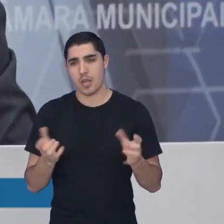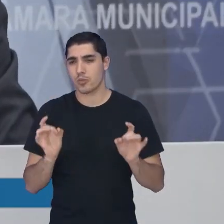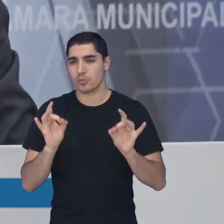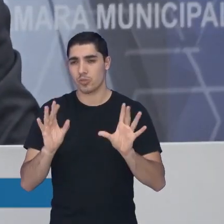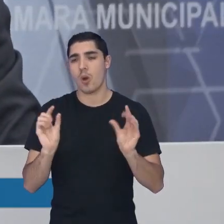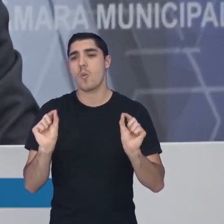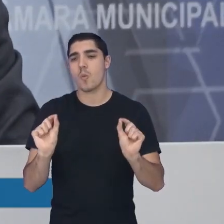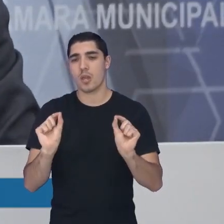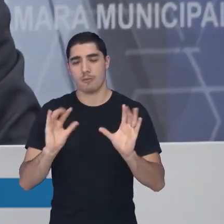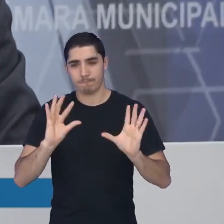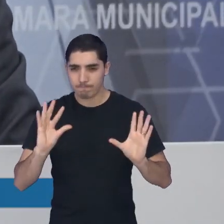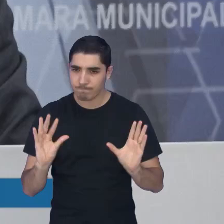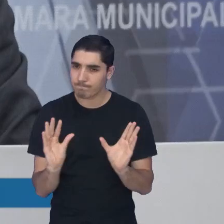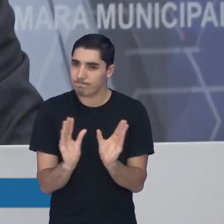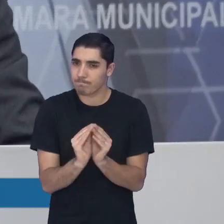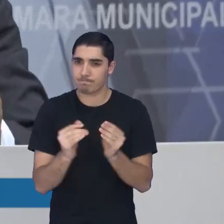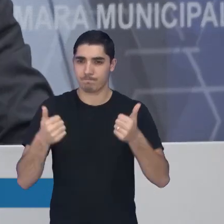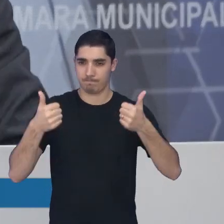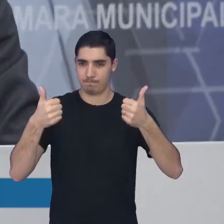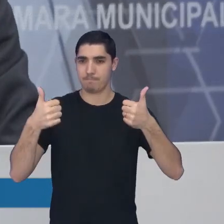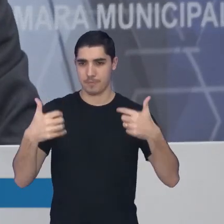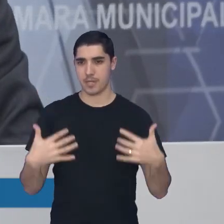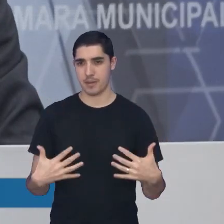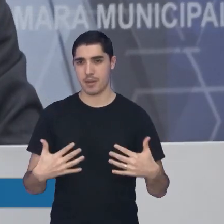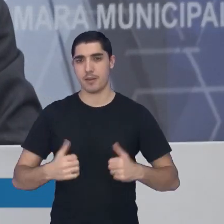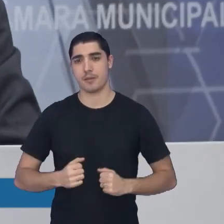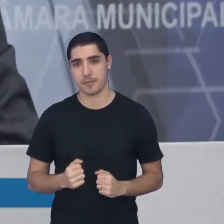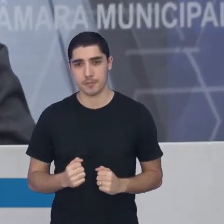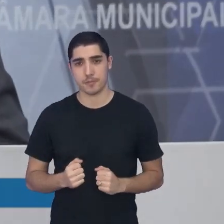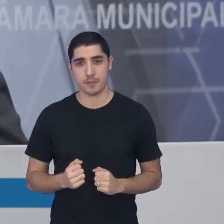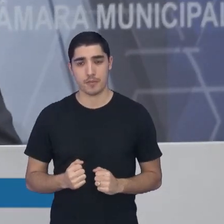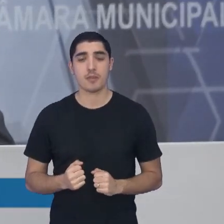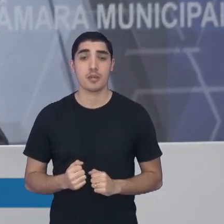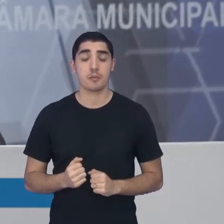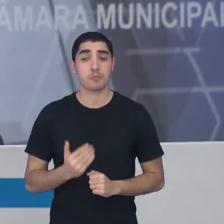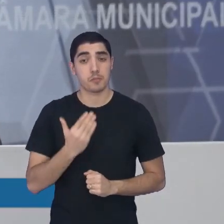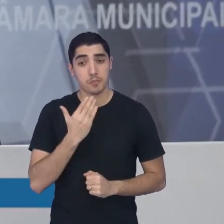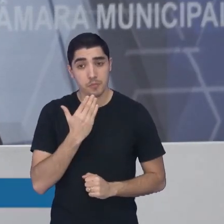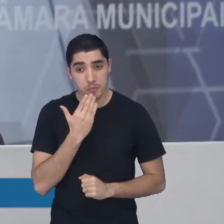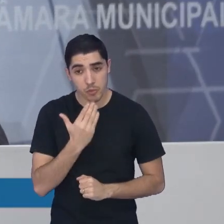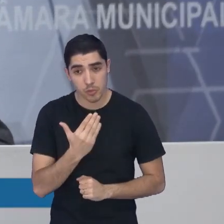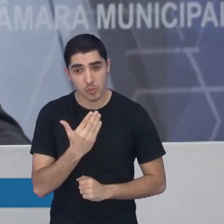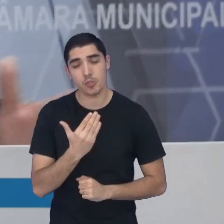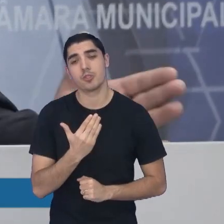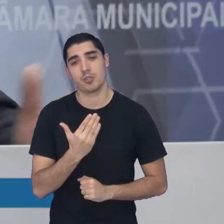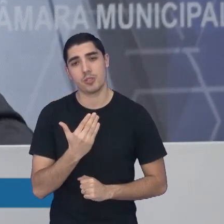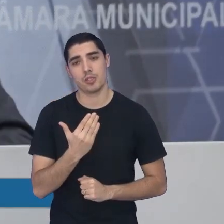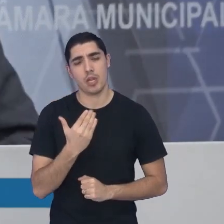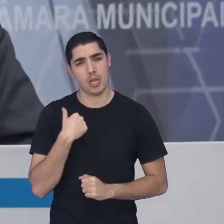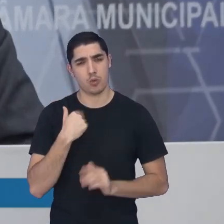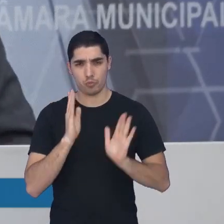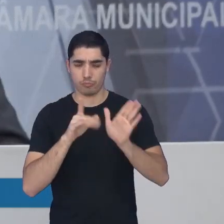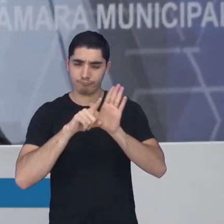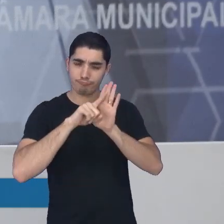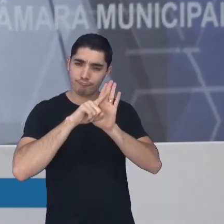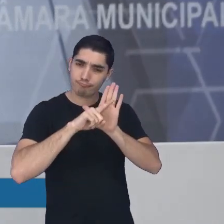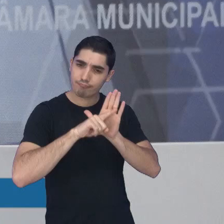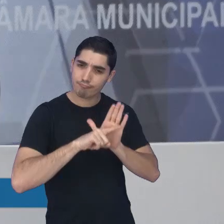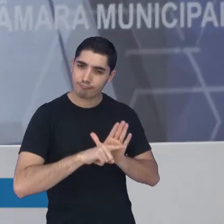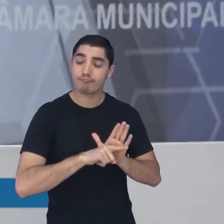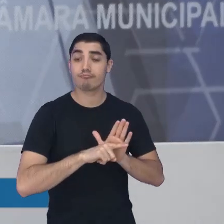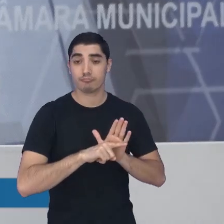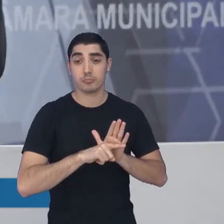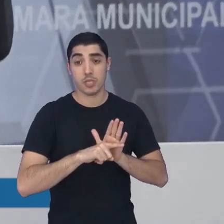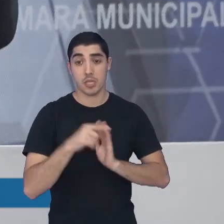breves palavras, né? Eu, buscando um pouco de informação, e embora tenha